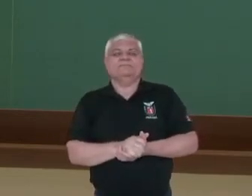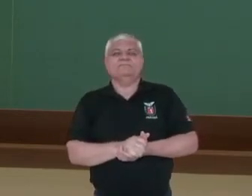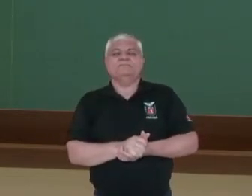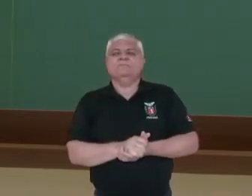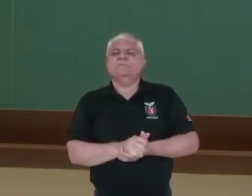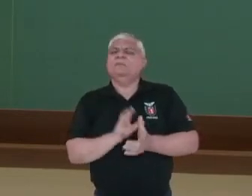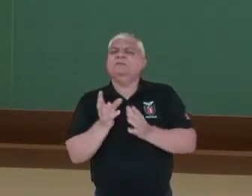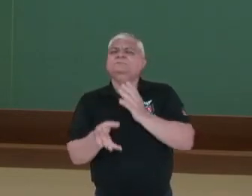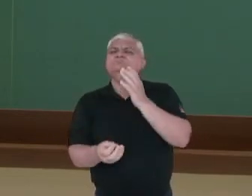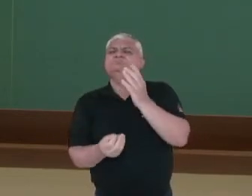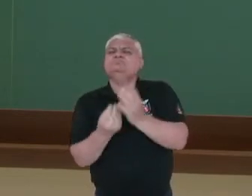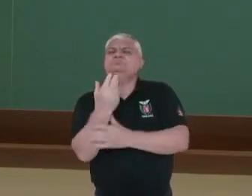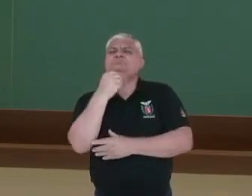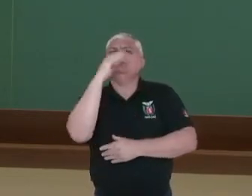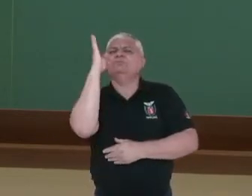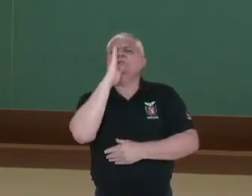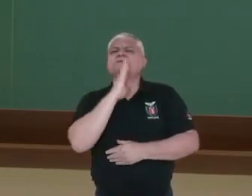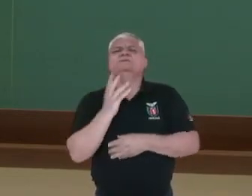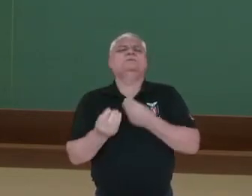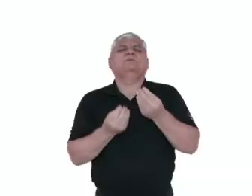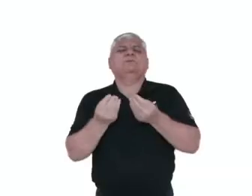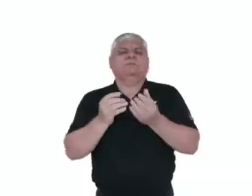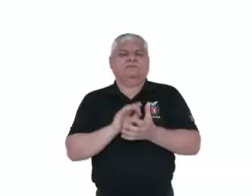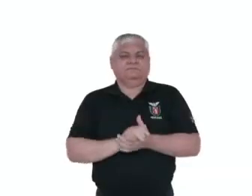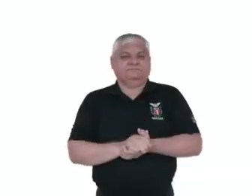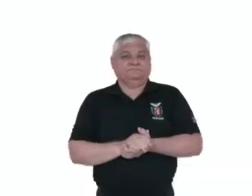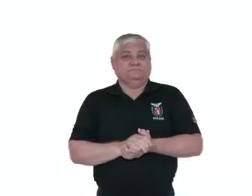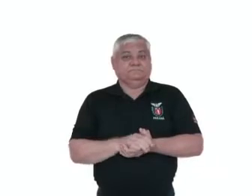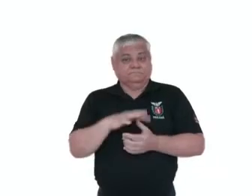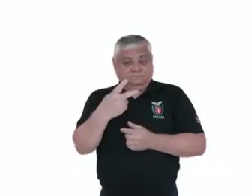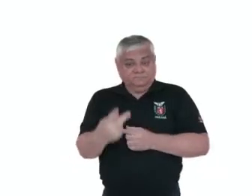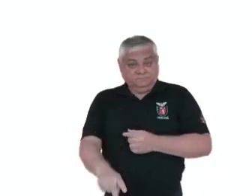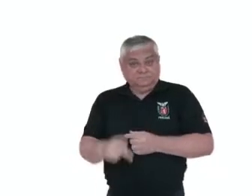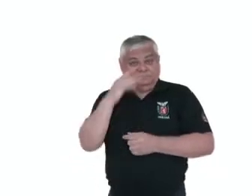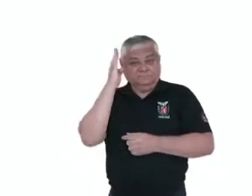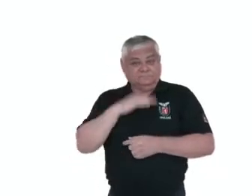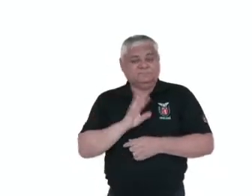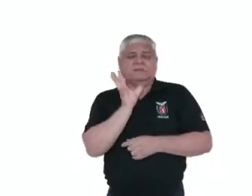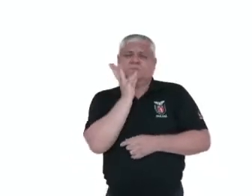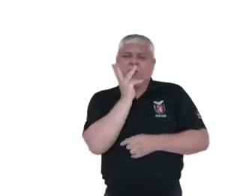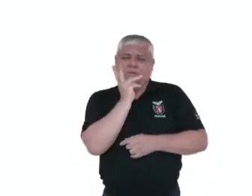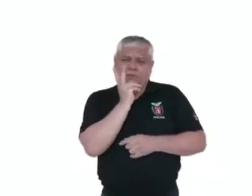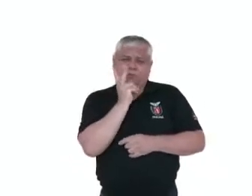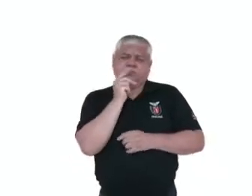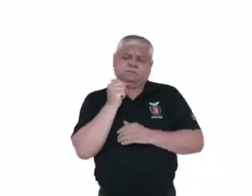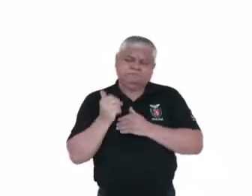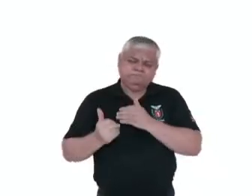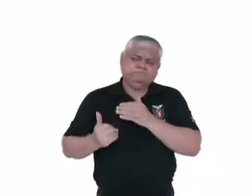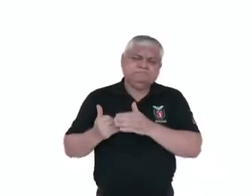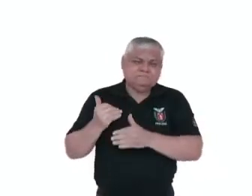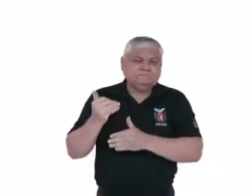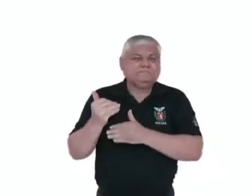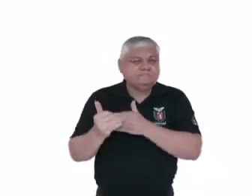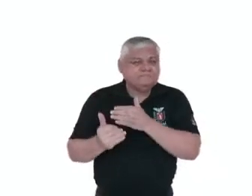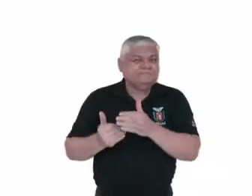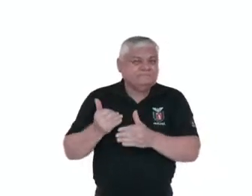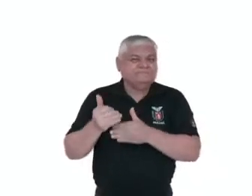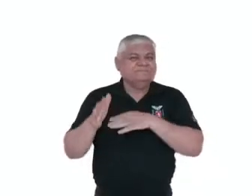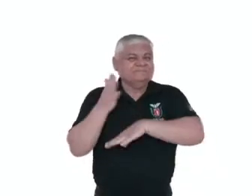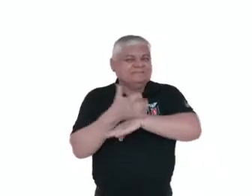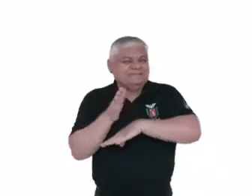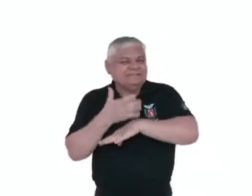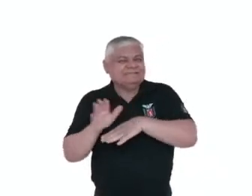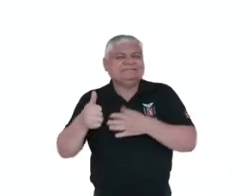o que você gosta ginástica no Brasil como é que foi no Brasil então no Brasil Demorou alguns anos para oferta a prática da ginástica